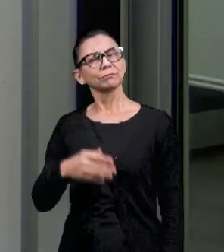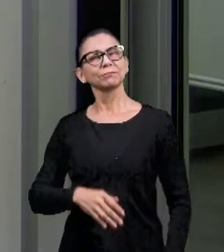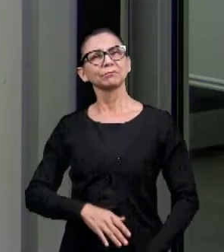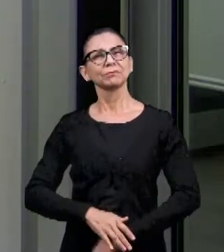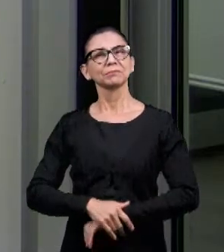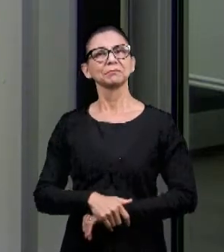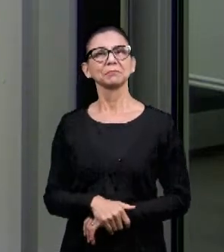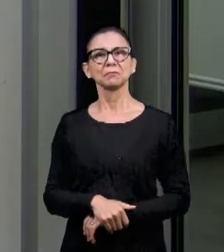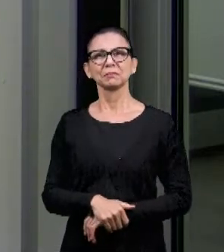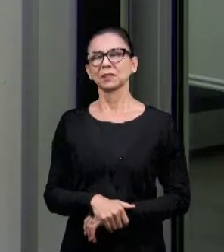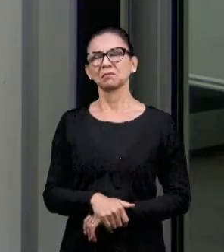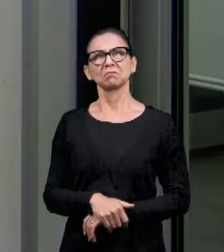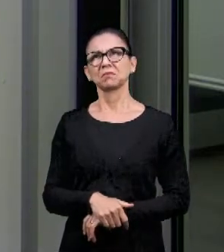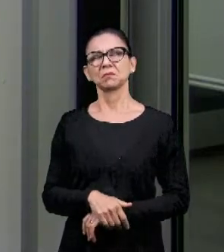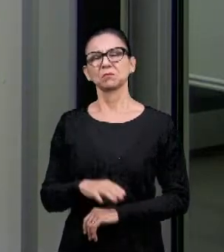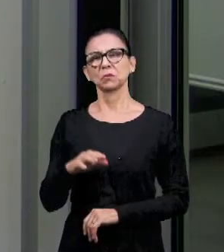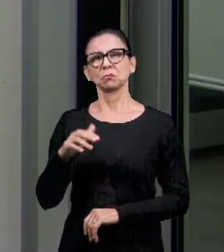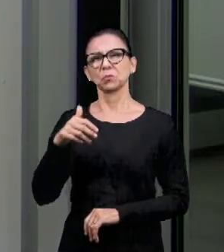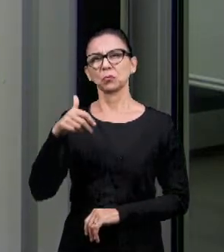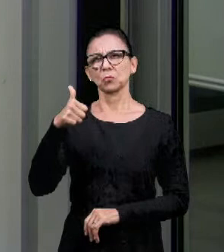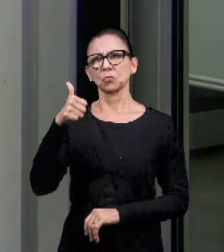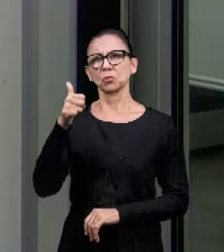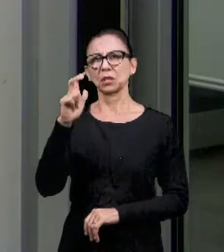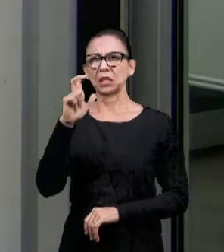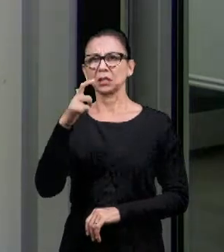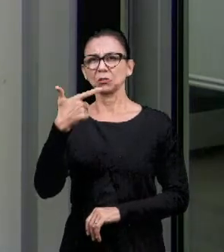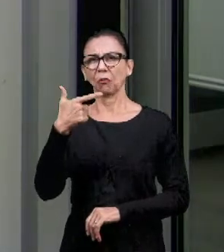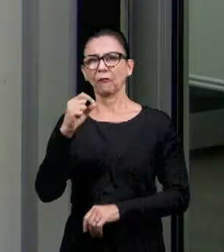Talvez uns 15, 20 anos depois do sonho, né? Já